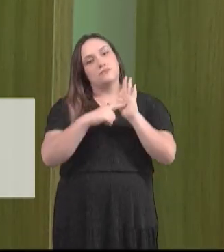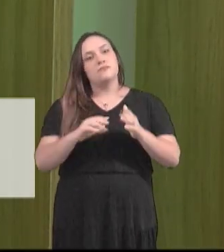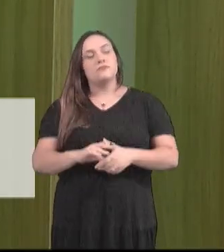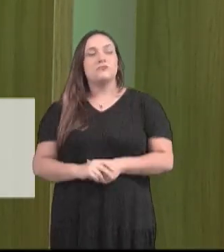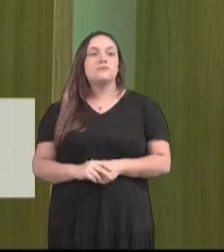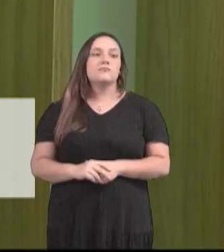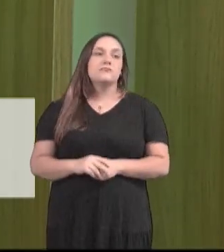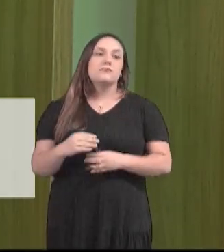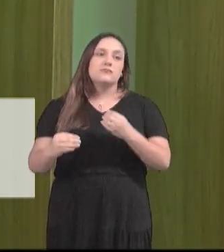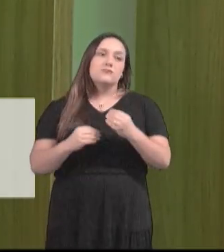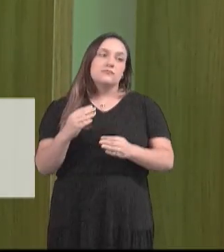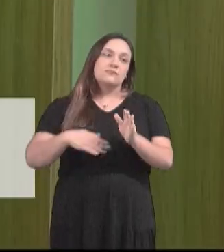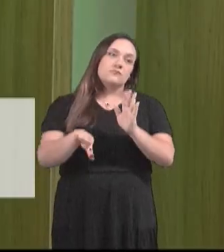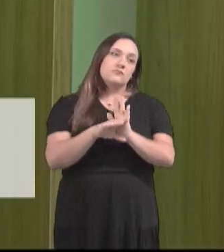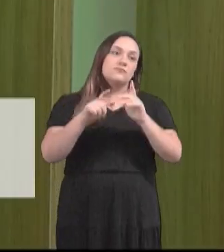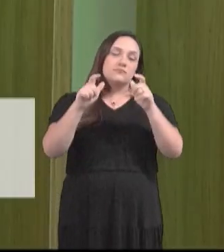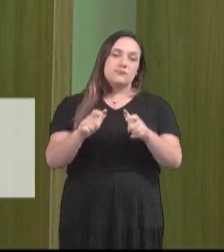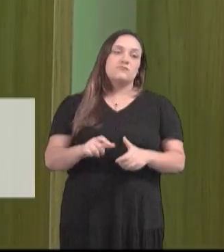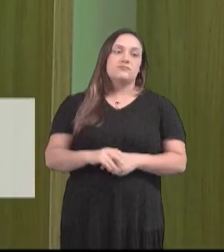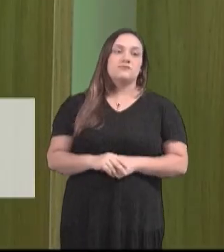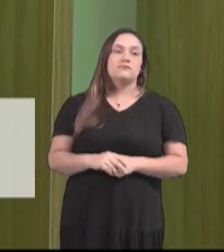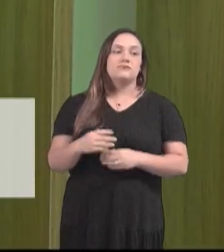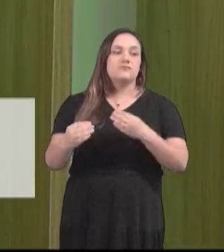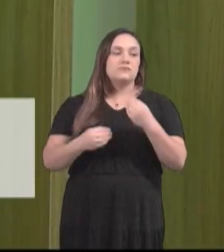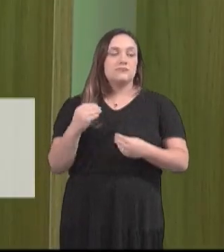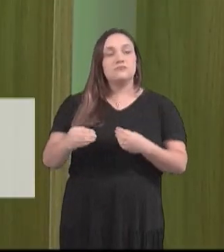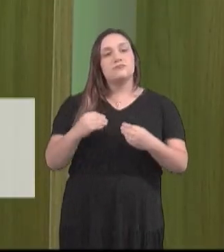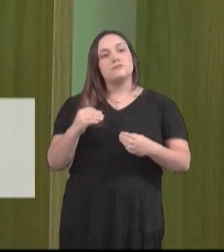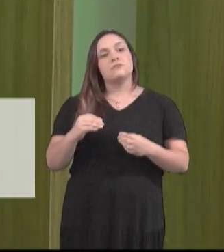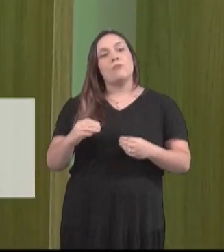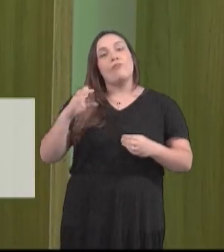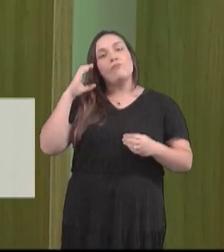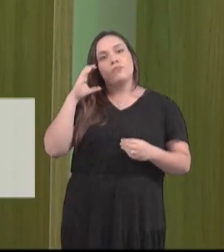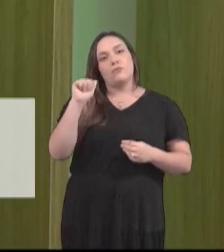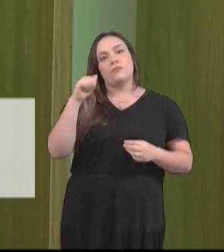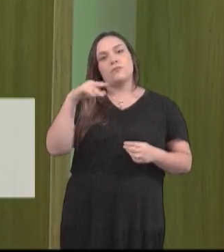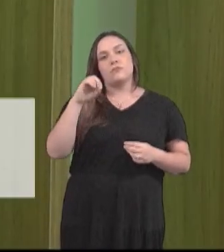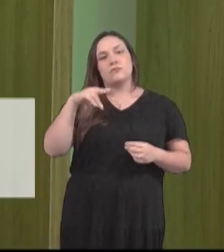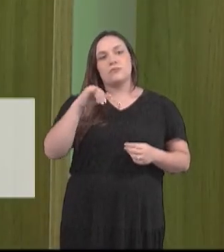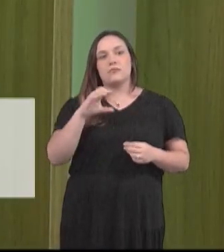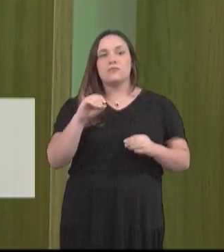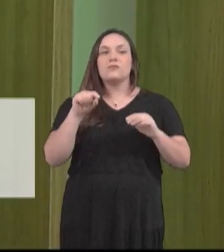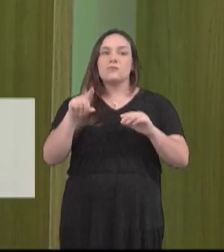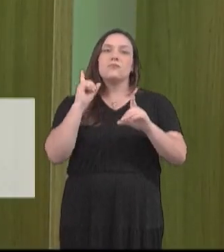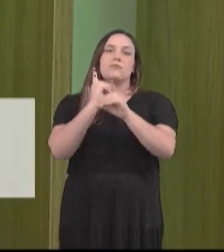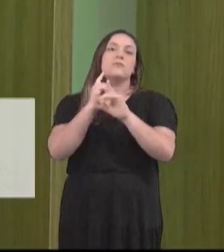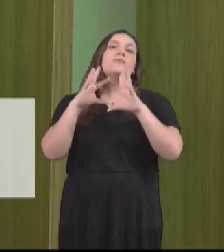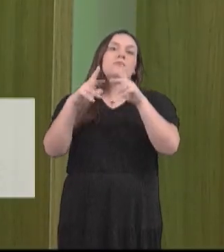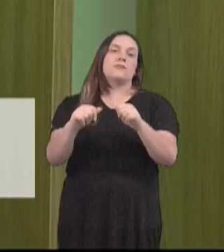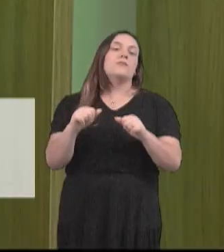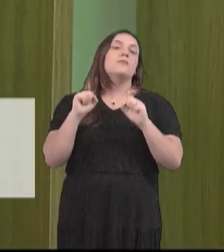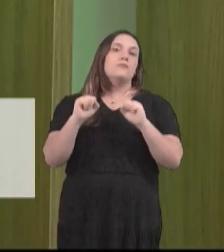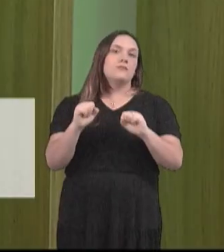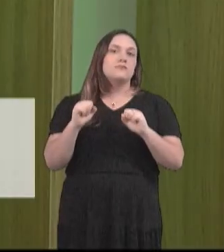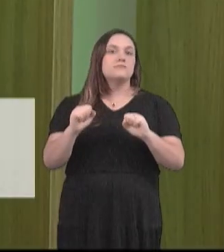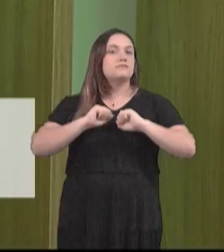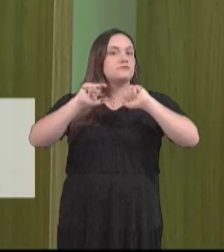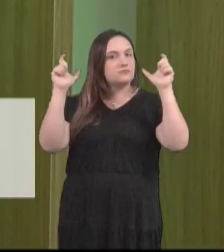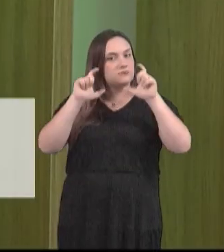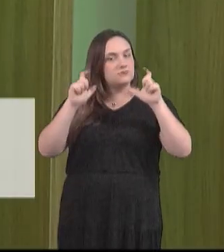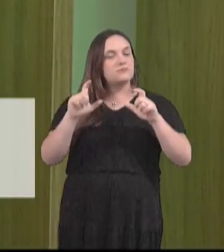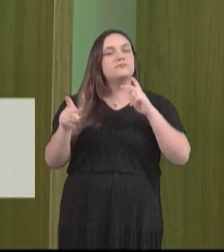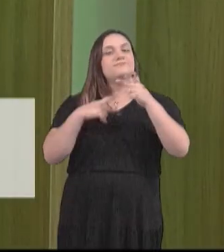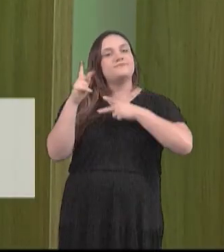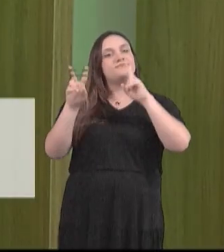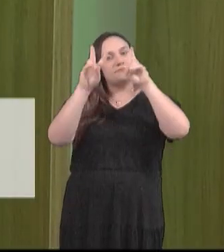os acessos, como fazer para ser anônimo, tudo na reportagem. Então, gente, é bom sempre estar de olho